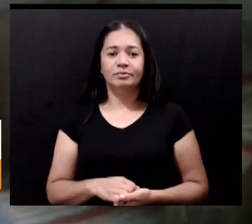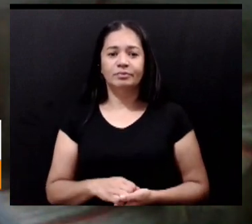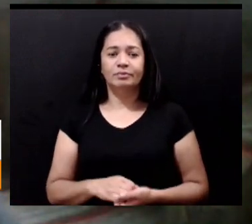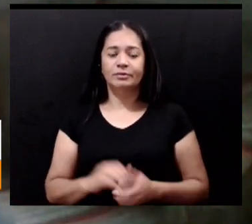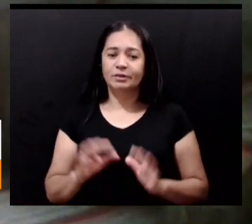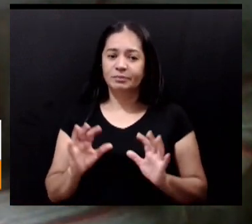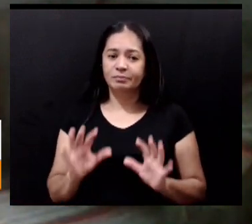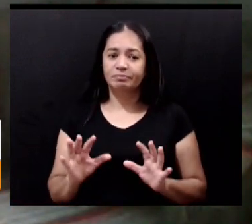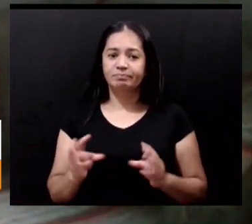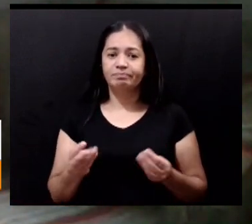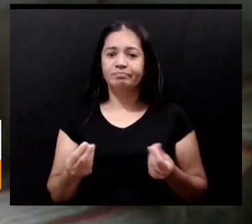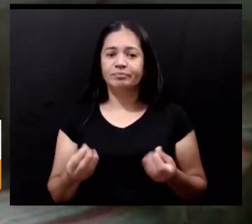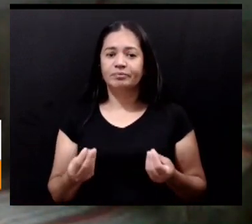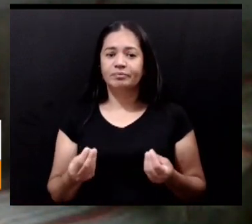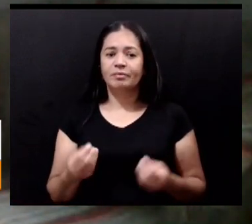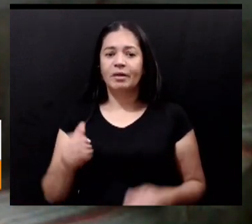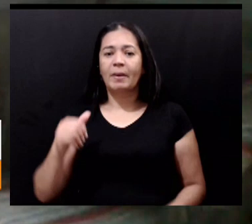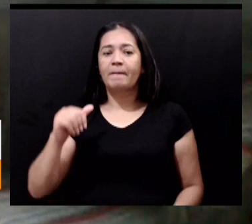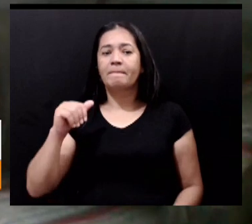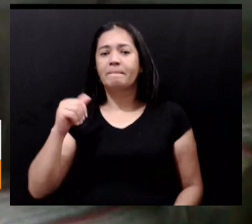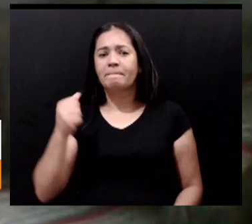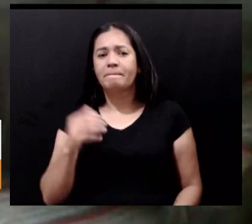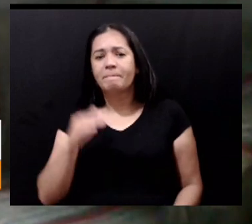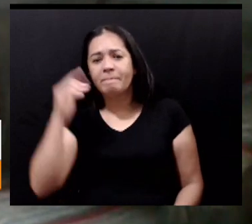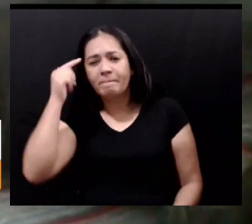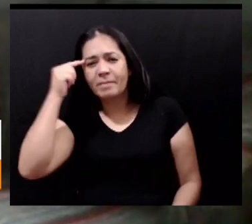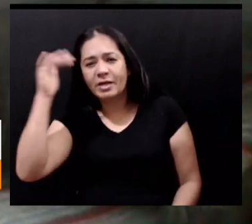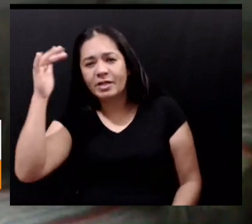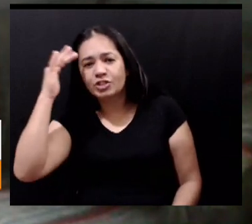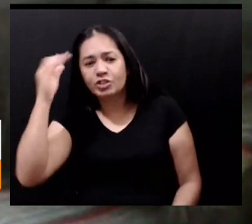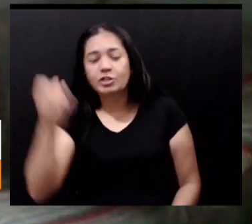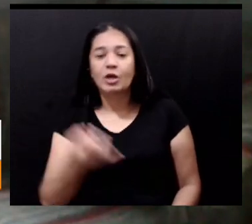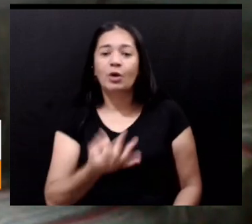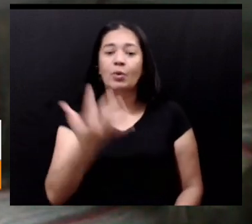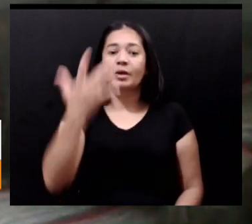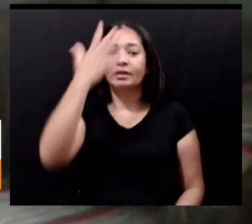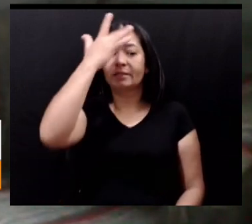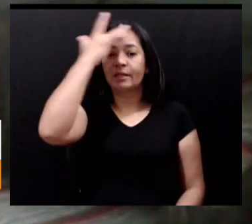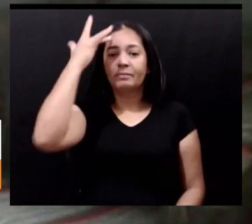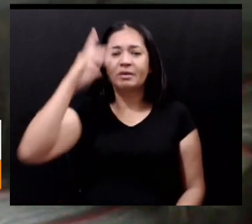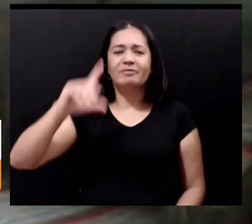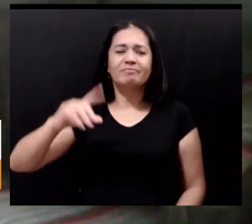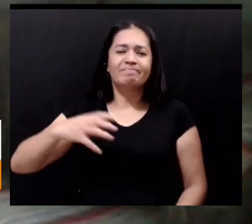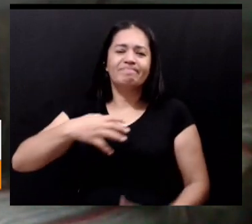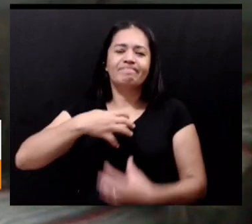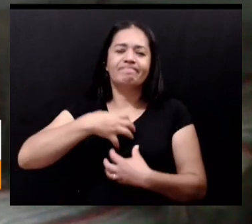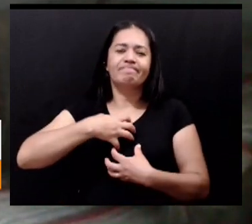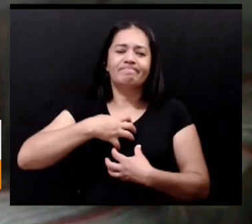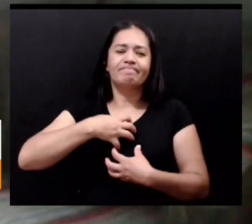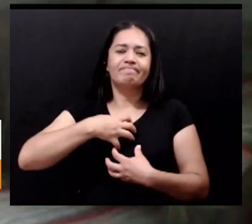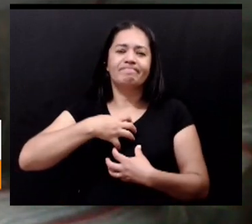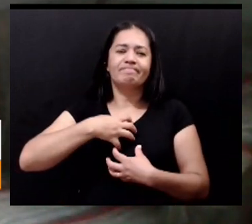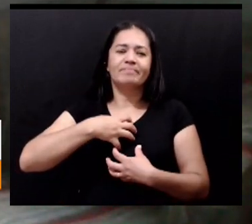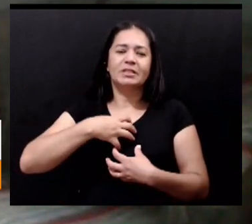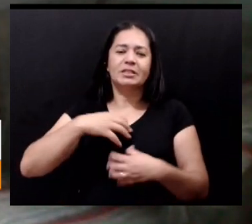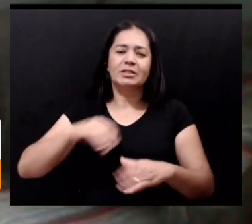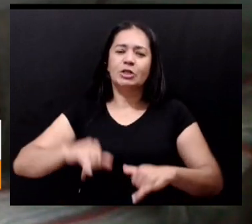você imagina quantas pessoas não têm esses sentimentos validados. E o que nós